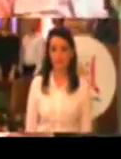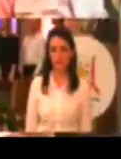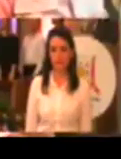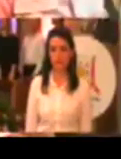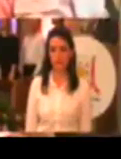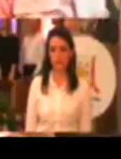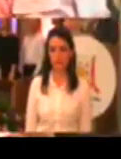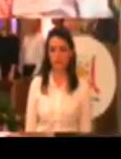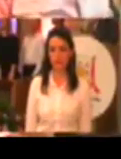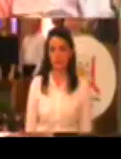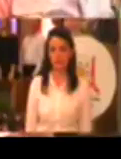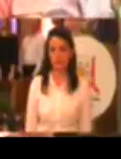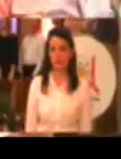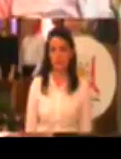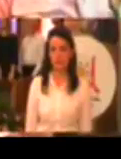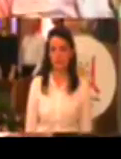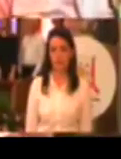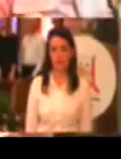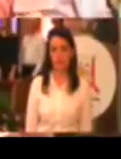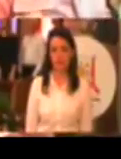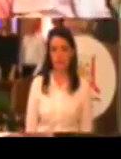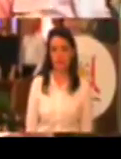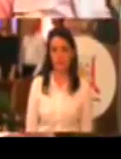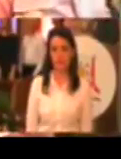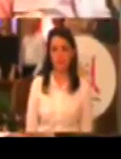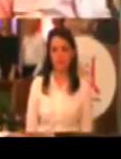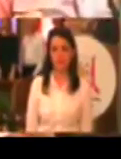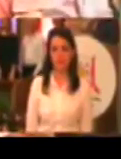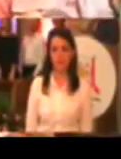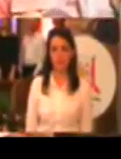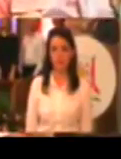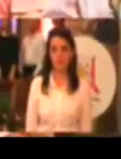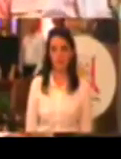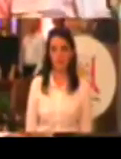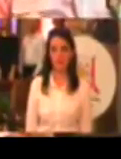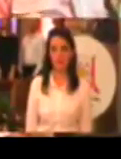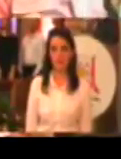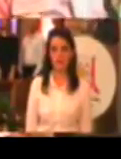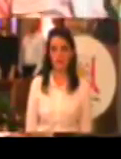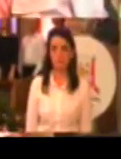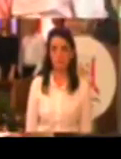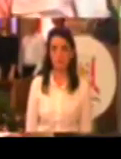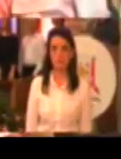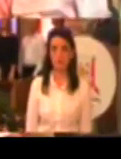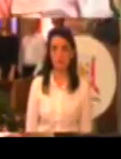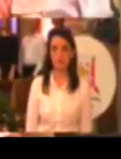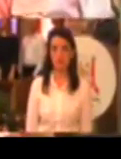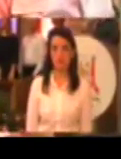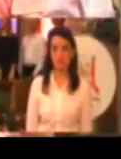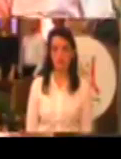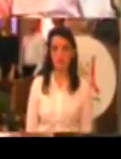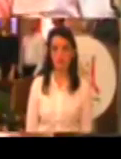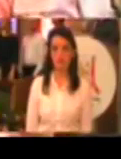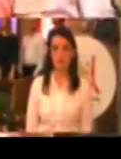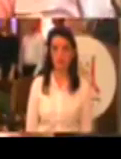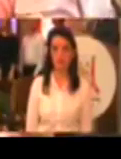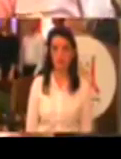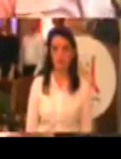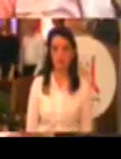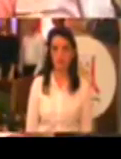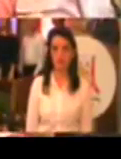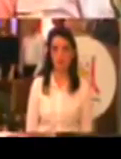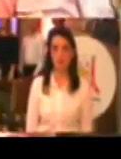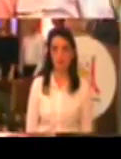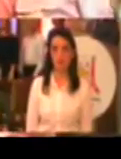amor e de esperança, a terra desce. Sem teu formoso céu, risonho e